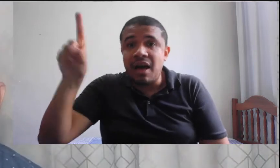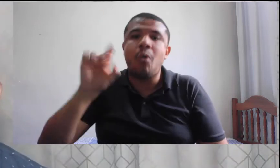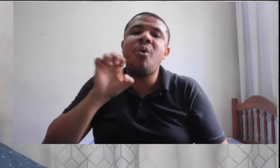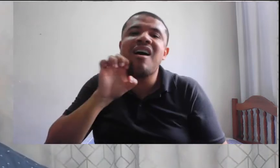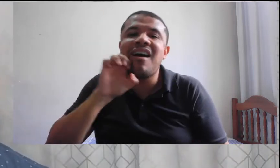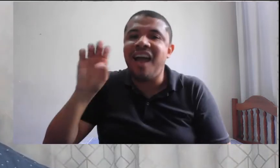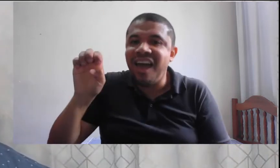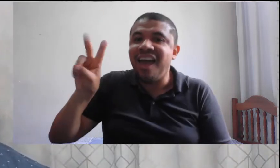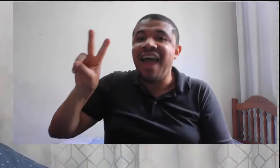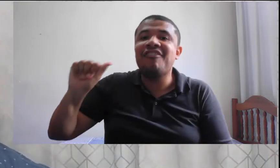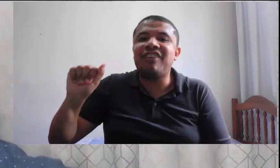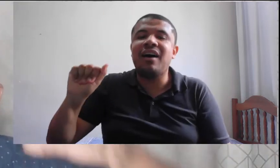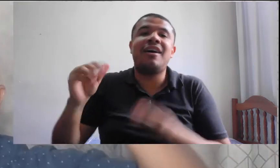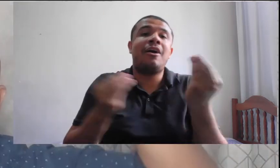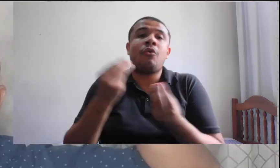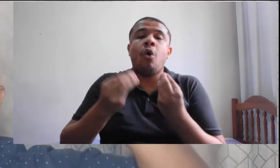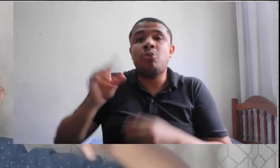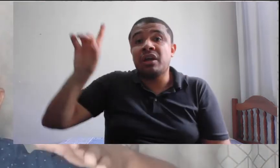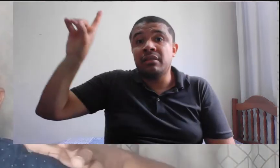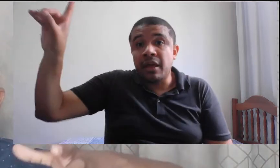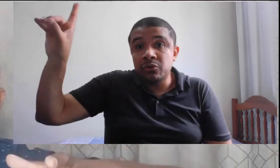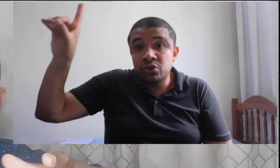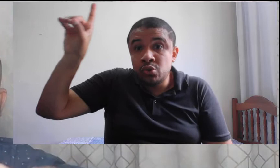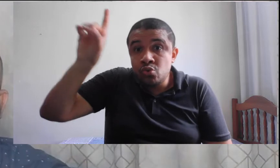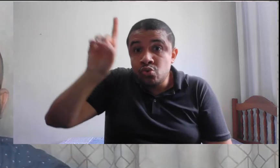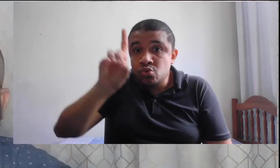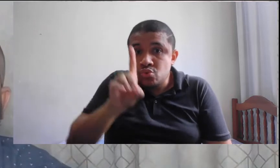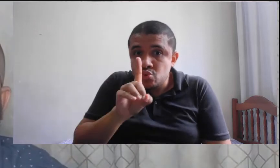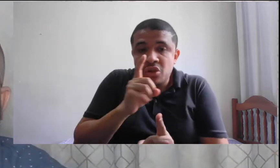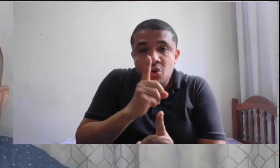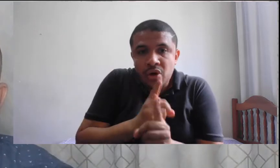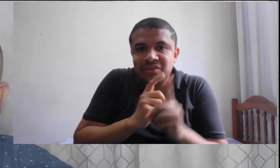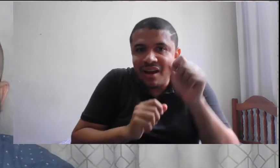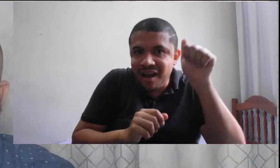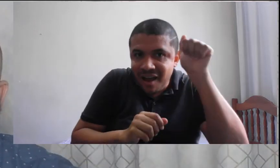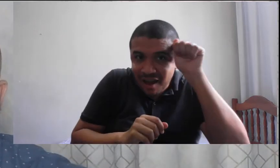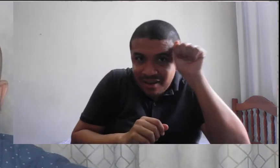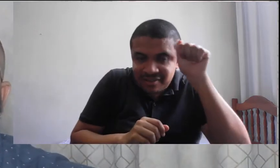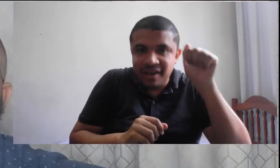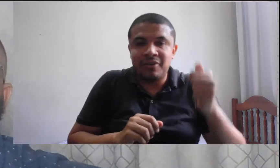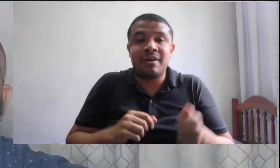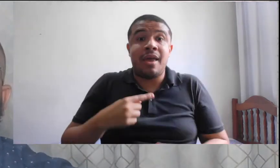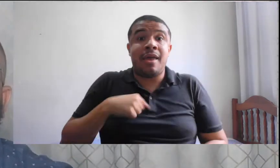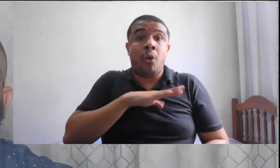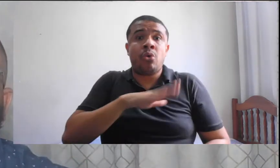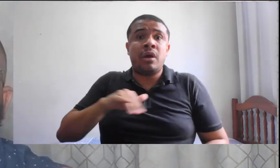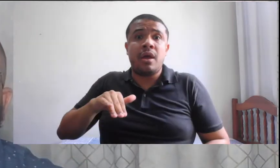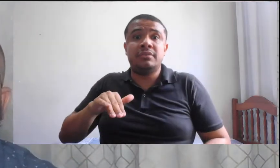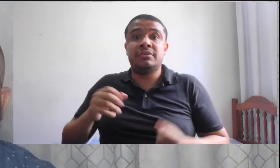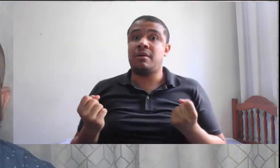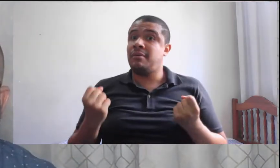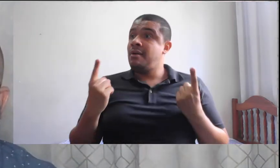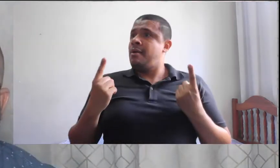como é que Deus desceu do céu para se encontrar com Adão, E a gente, criança, ficava encantado